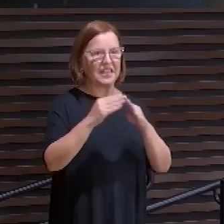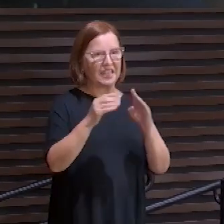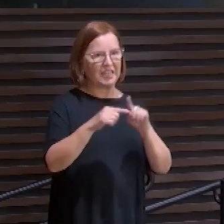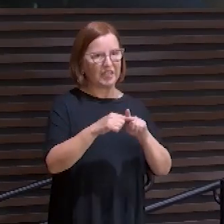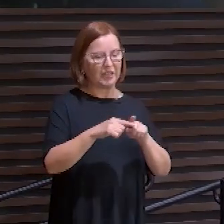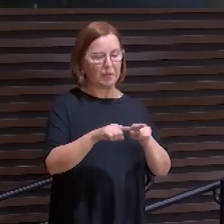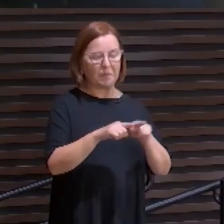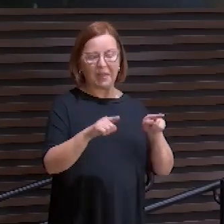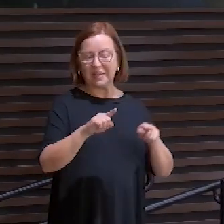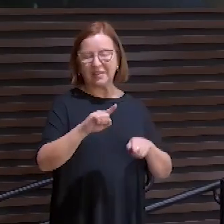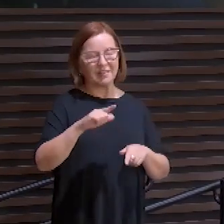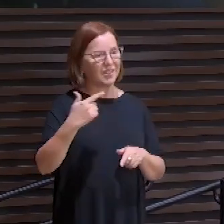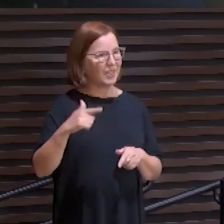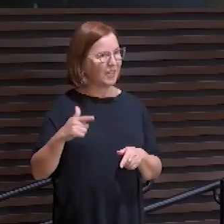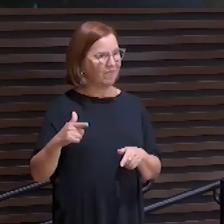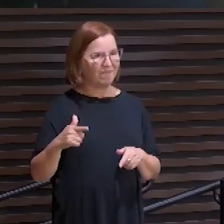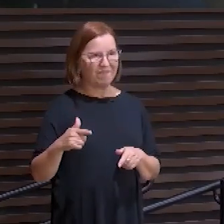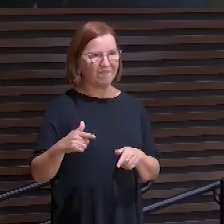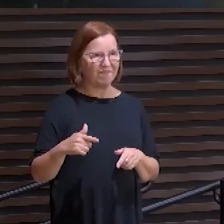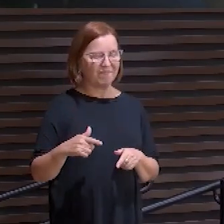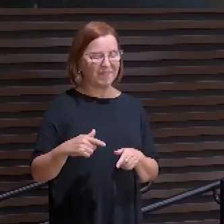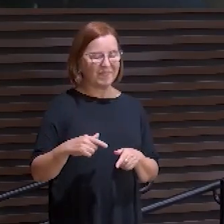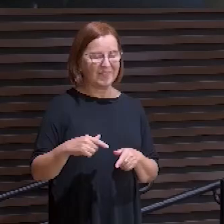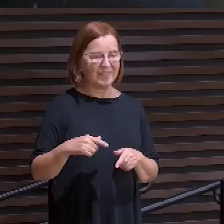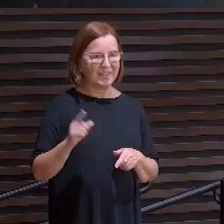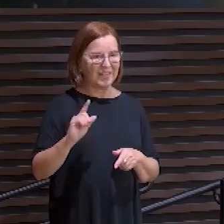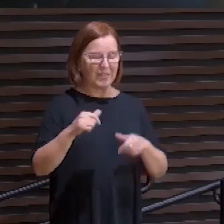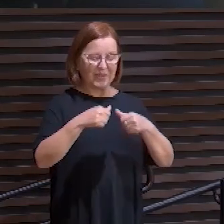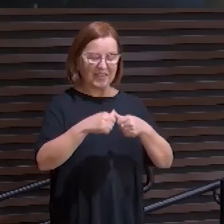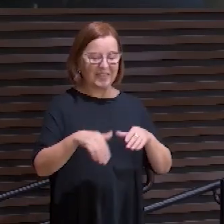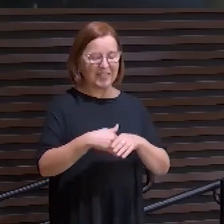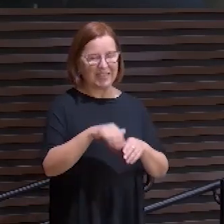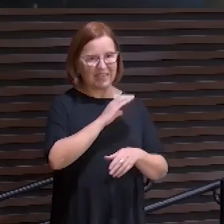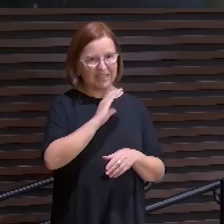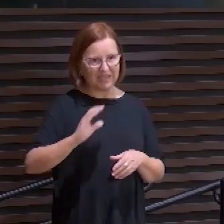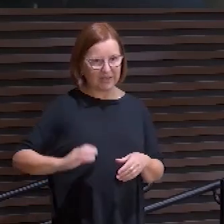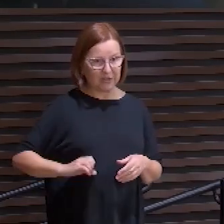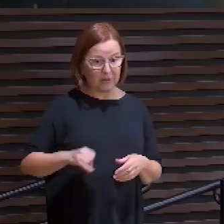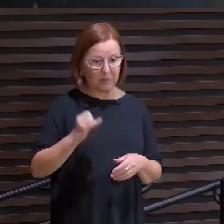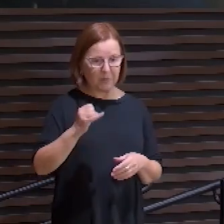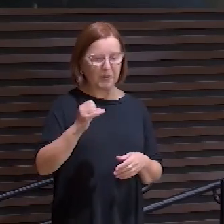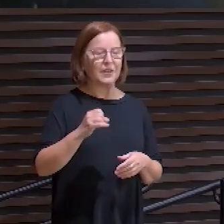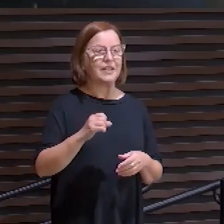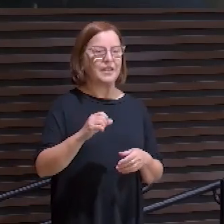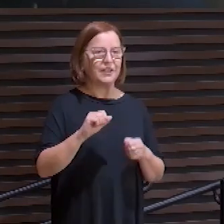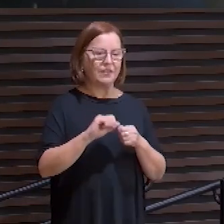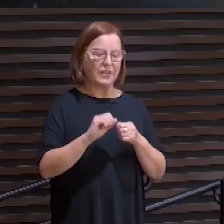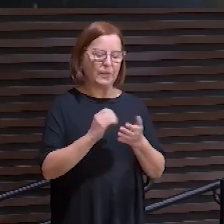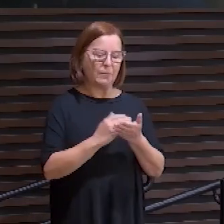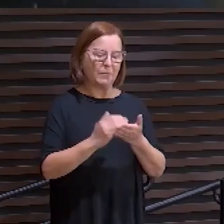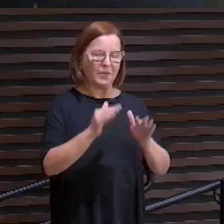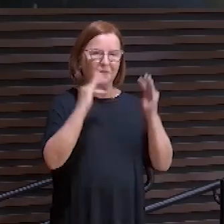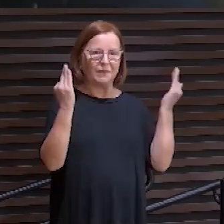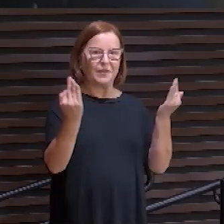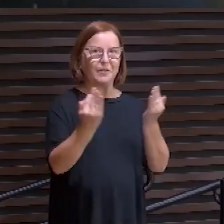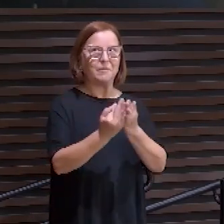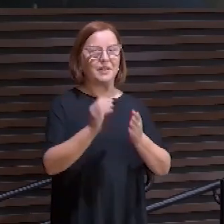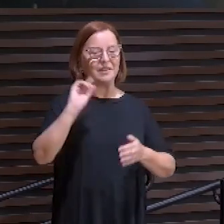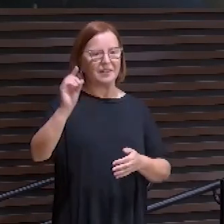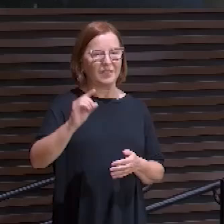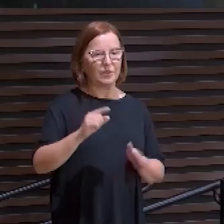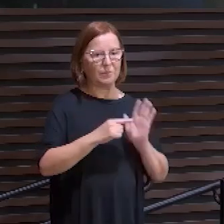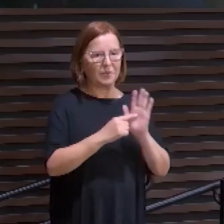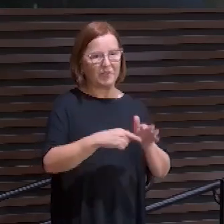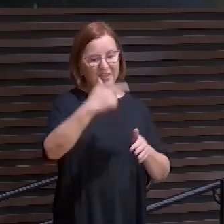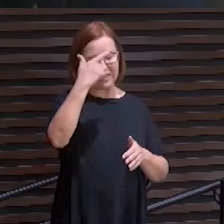acima de tudo, é ser uma nova criatura pertencente à família de Deus, manifestando o caráter de Cristo.